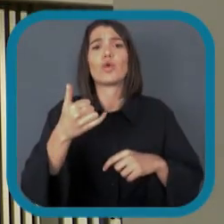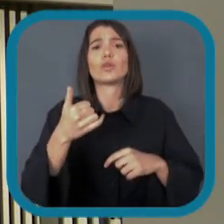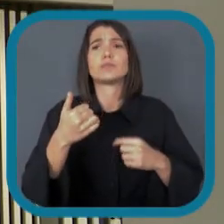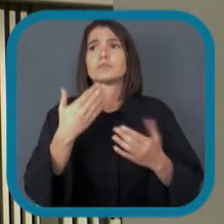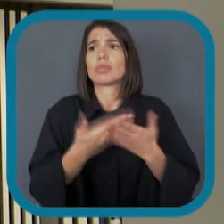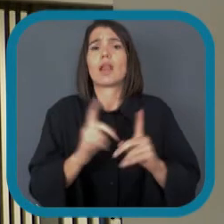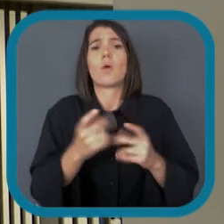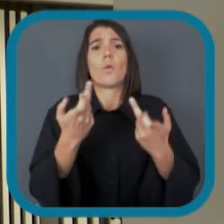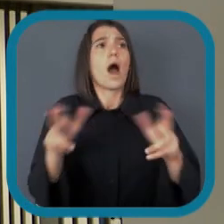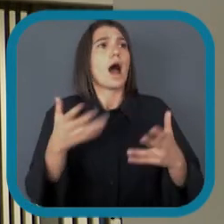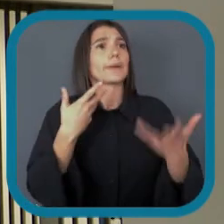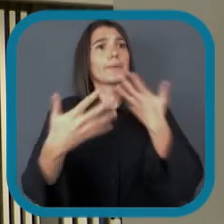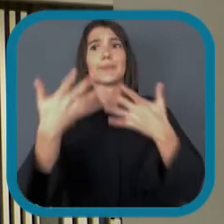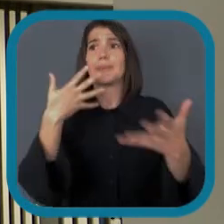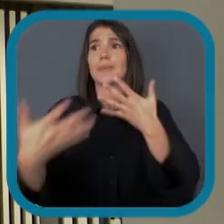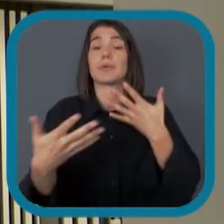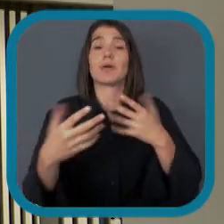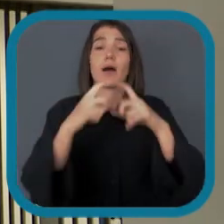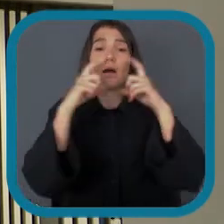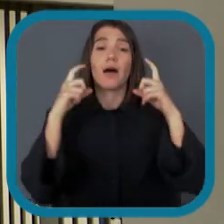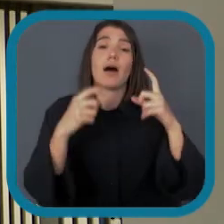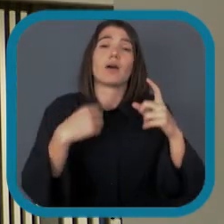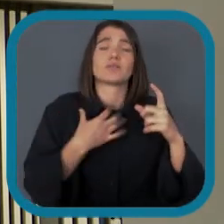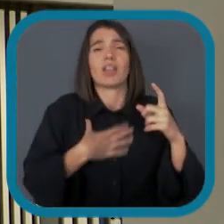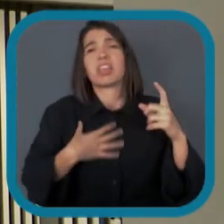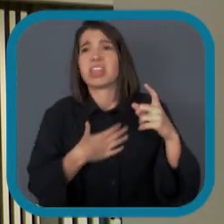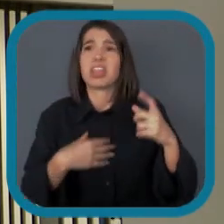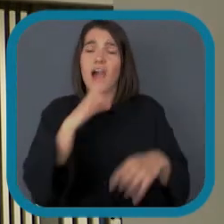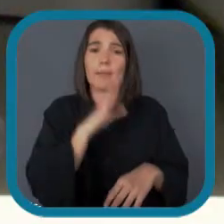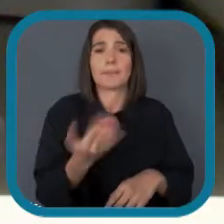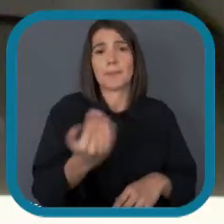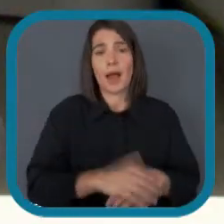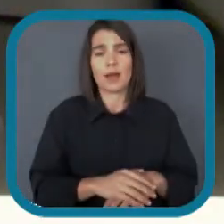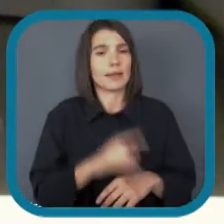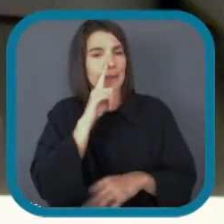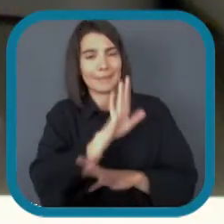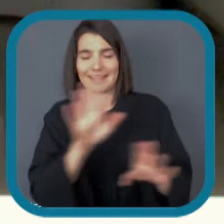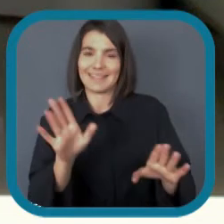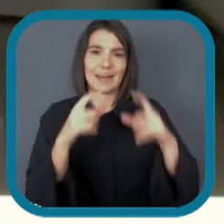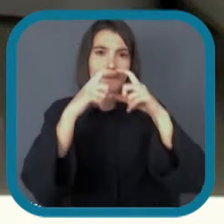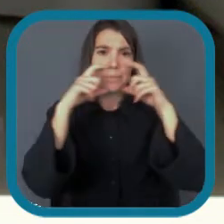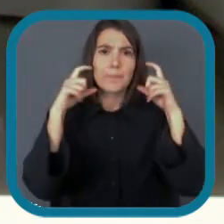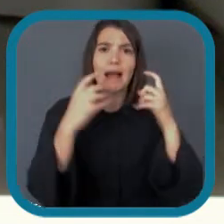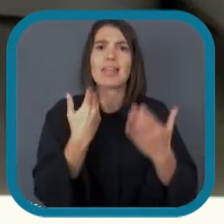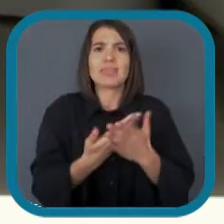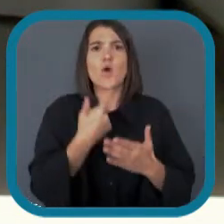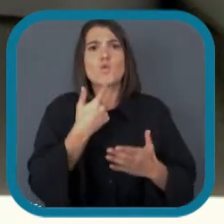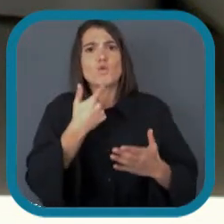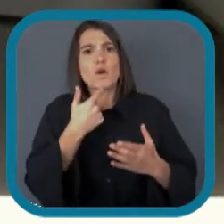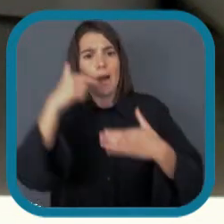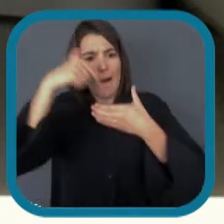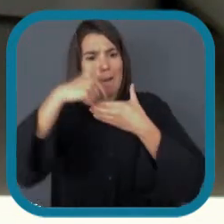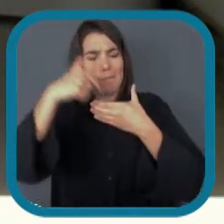carbono em si, o ar transmite-se facilmente, é só uma sensação de desconforto e falta de hábito. É mentira que as máscaras provoquem uma